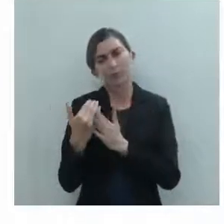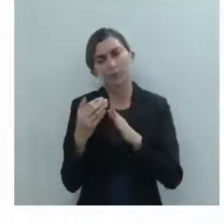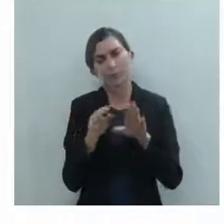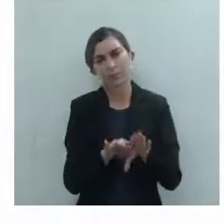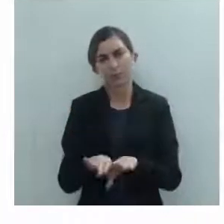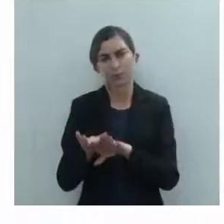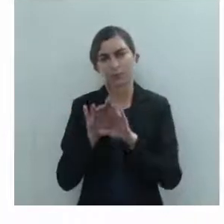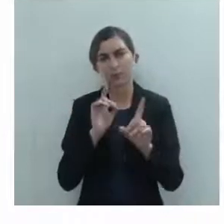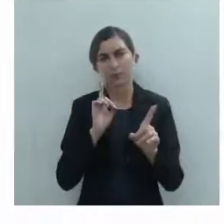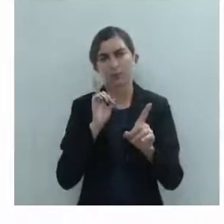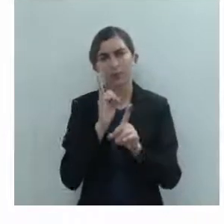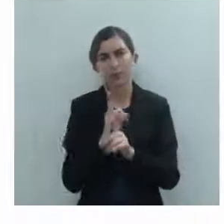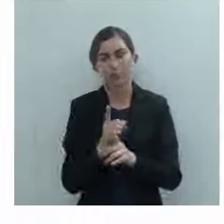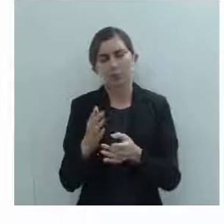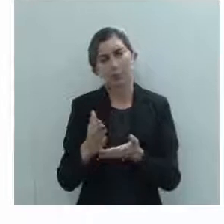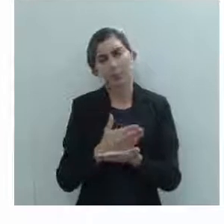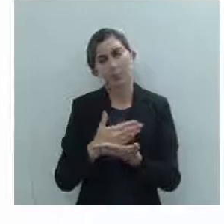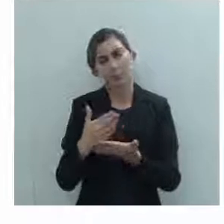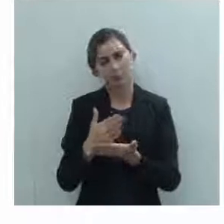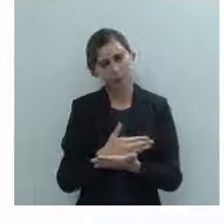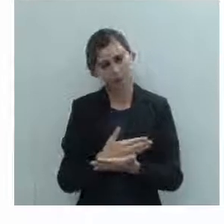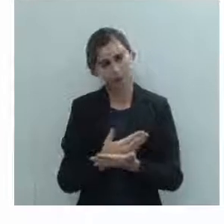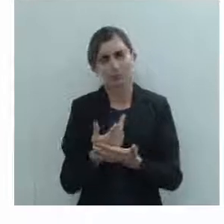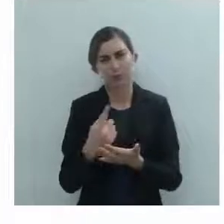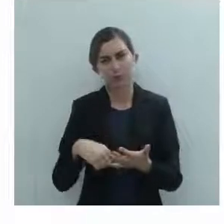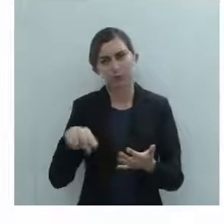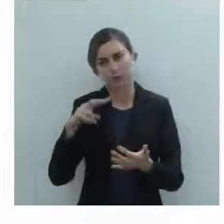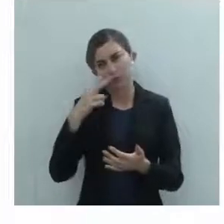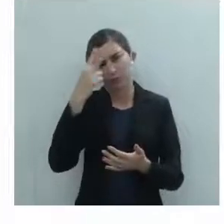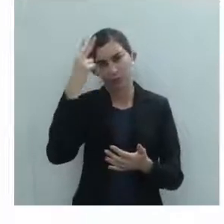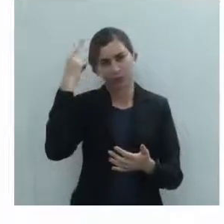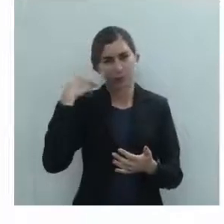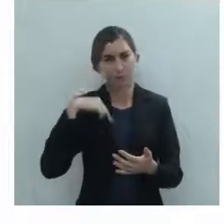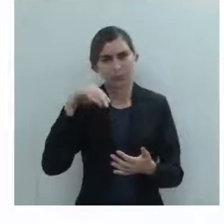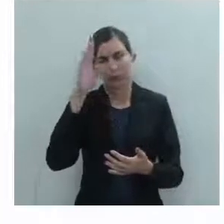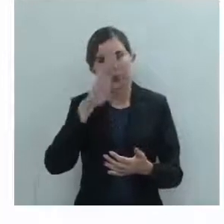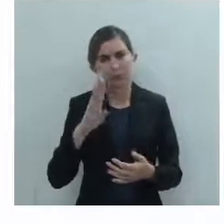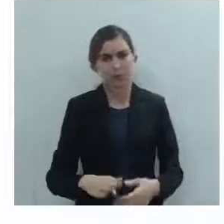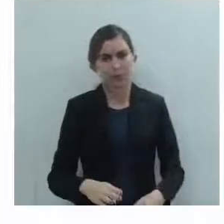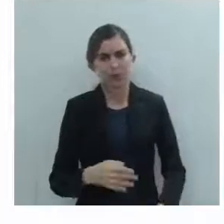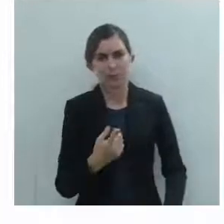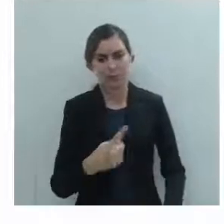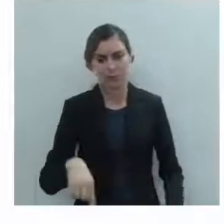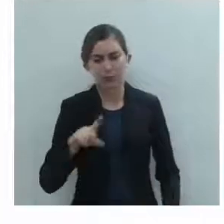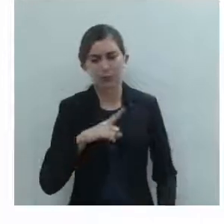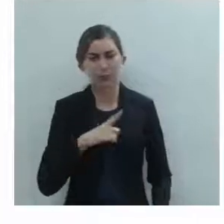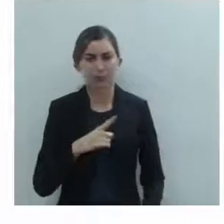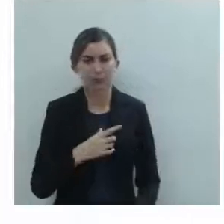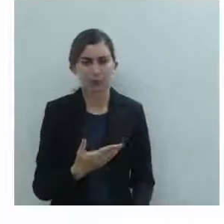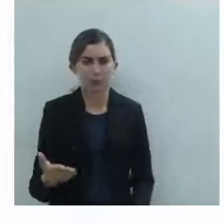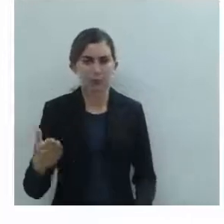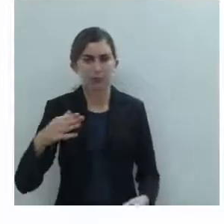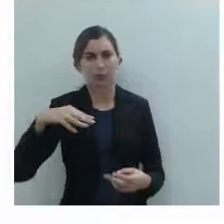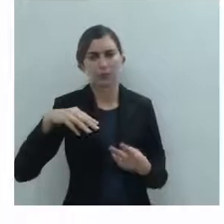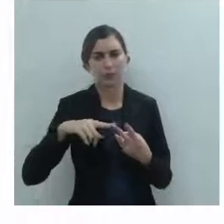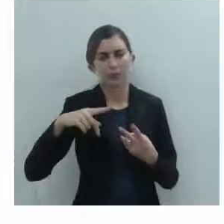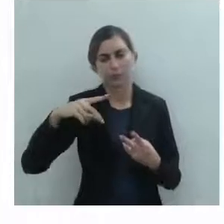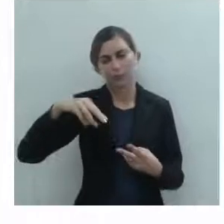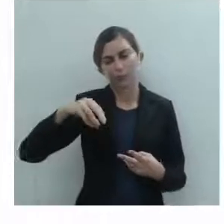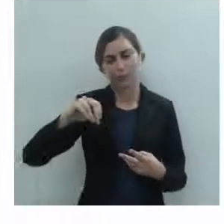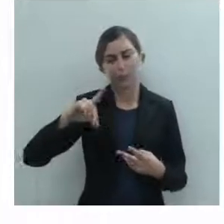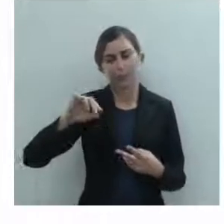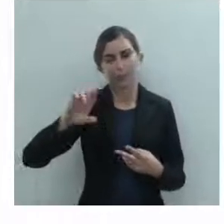de serem encontrados em livros didáticos e nos vestibulares do Brasil nós temos aí o modo de produção